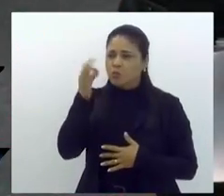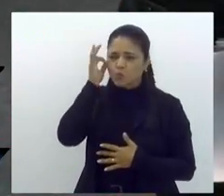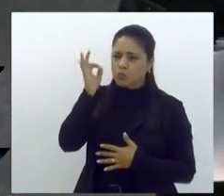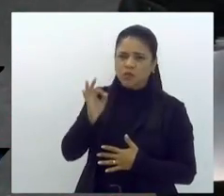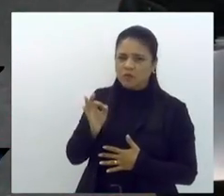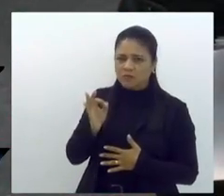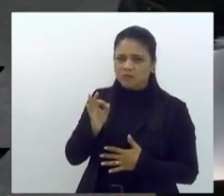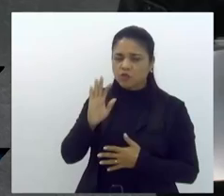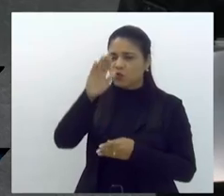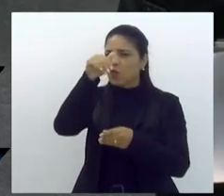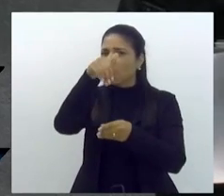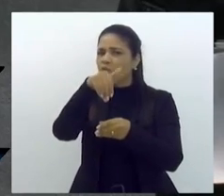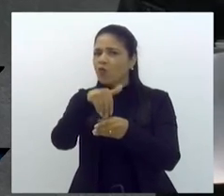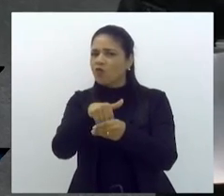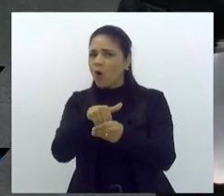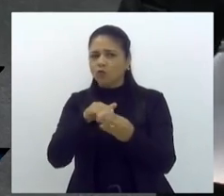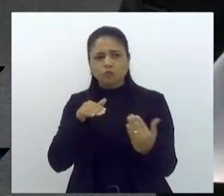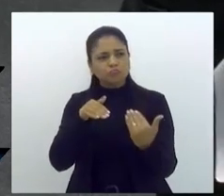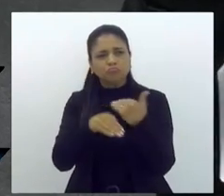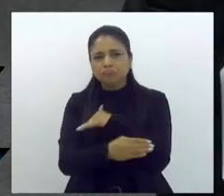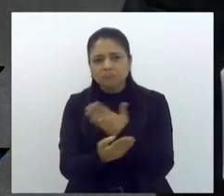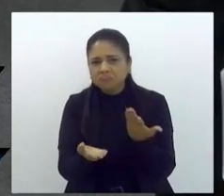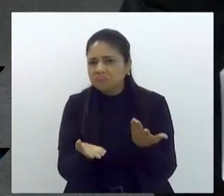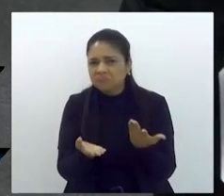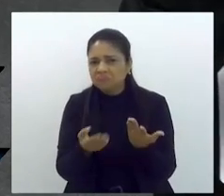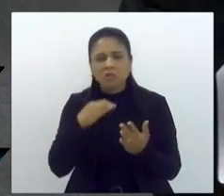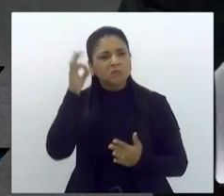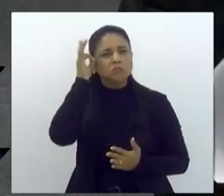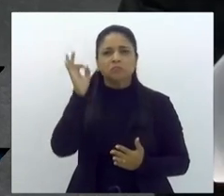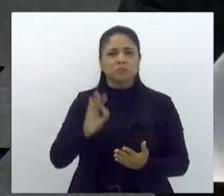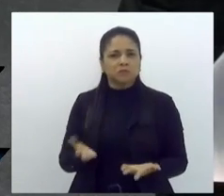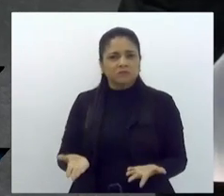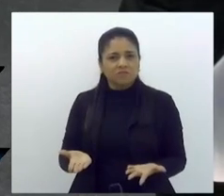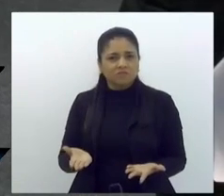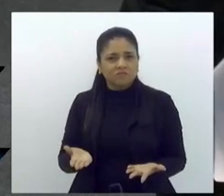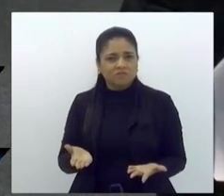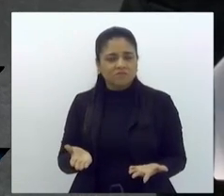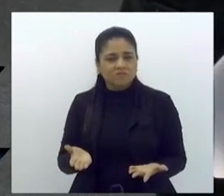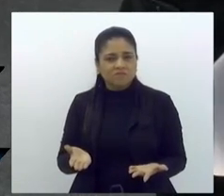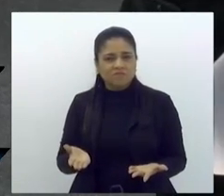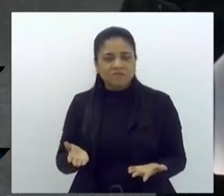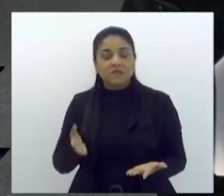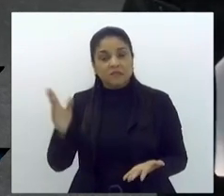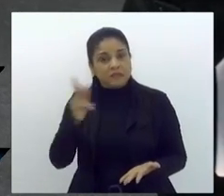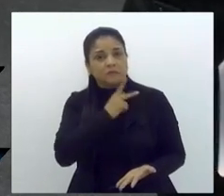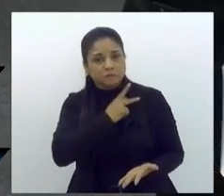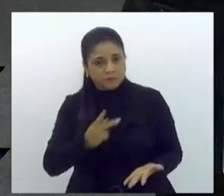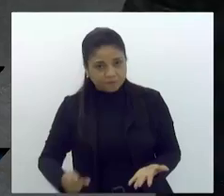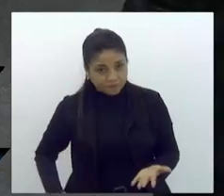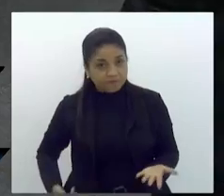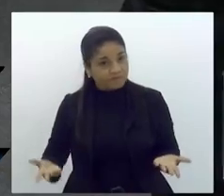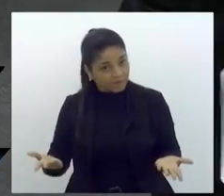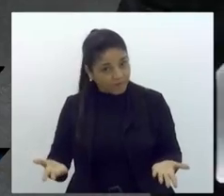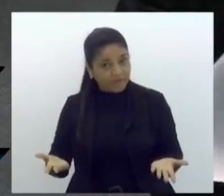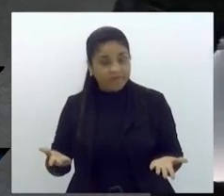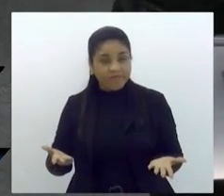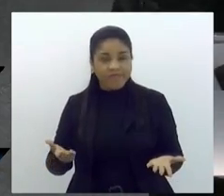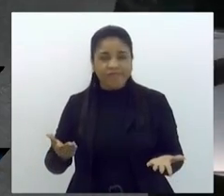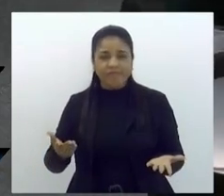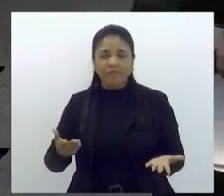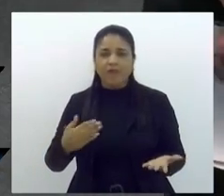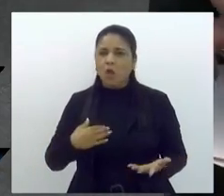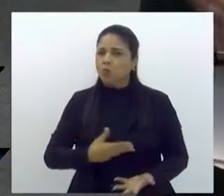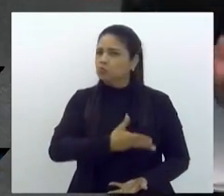o voto discordante confesso que não entendi porque o senhor presidente Eu jamais